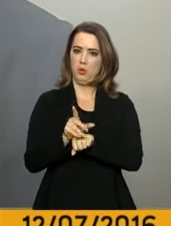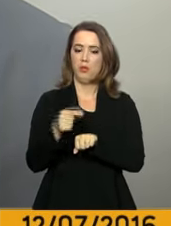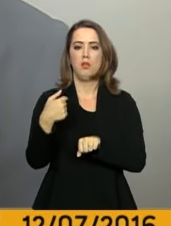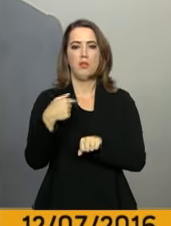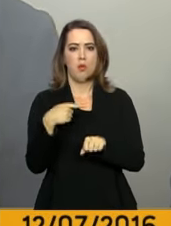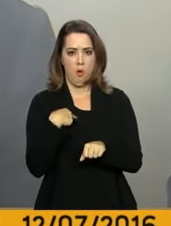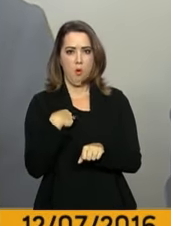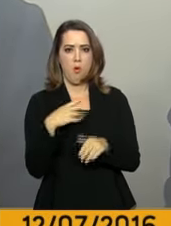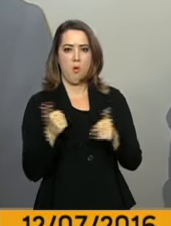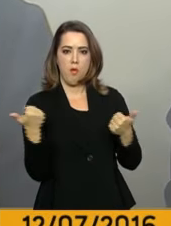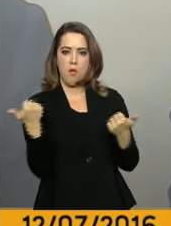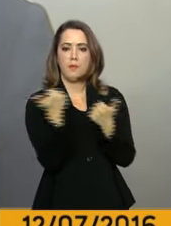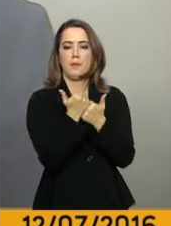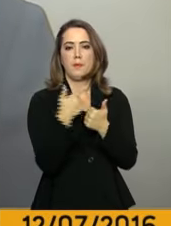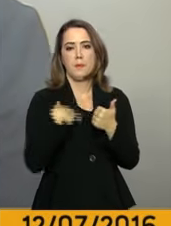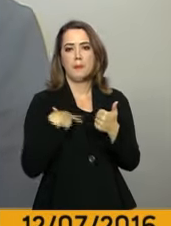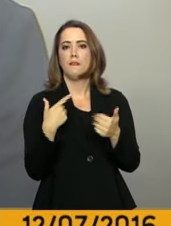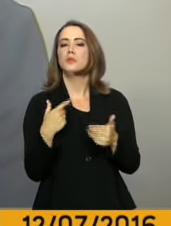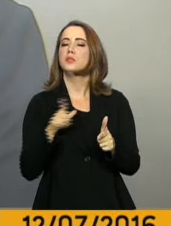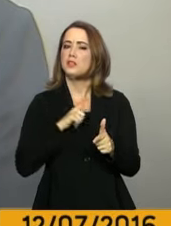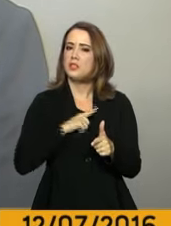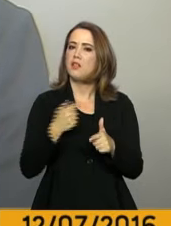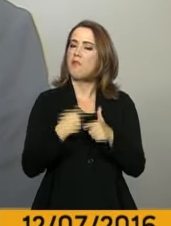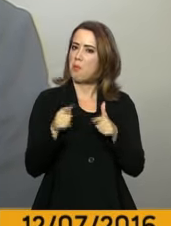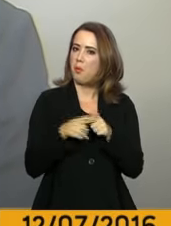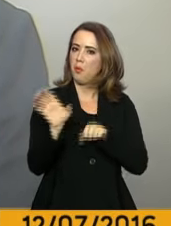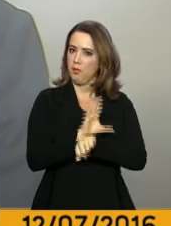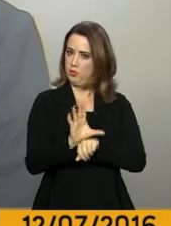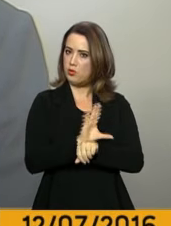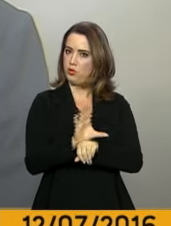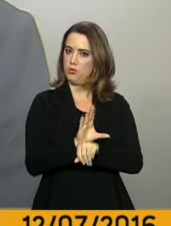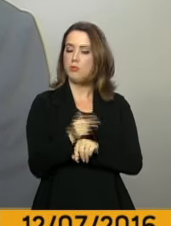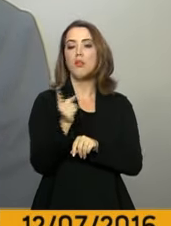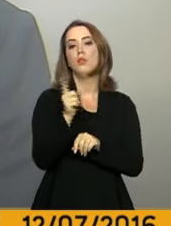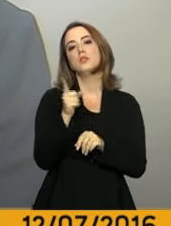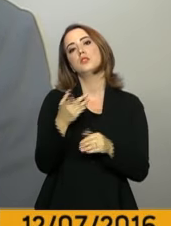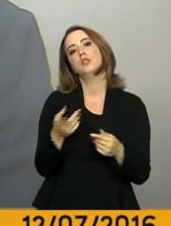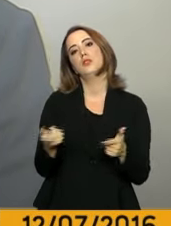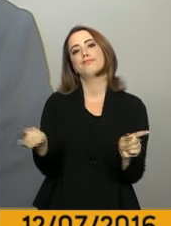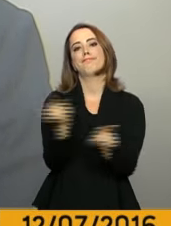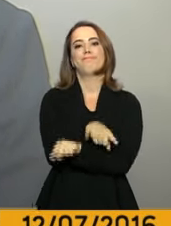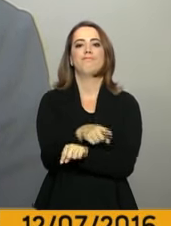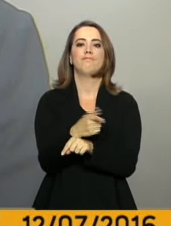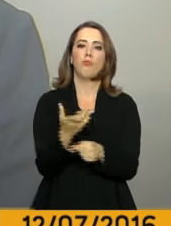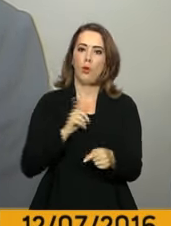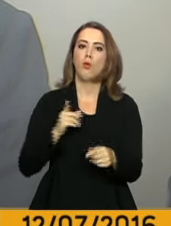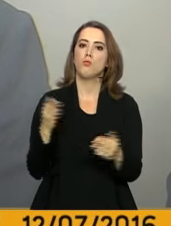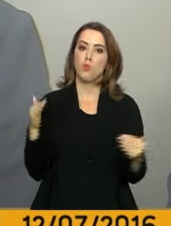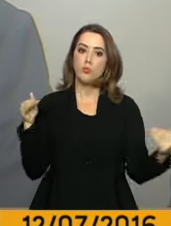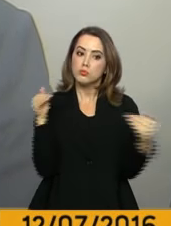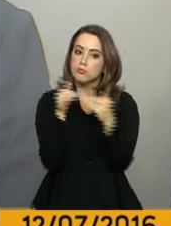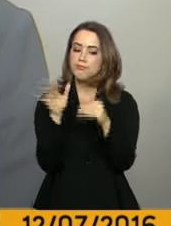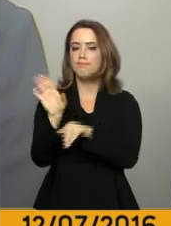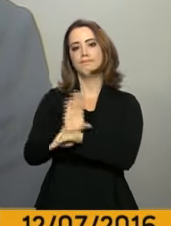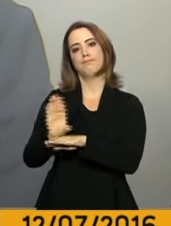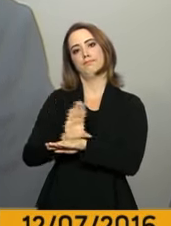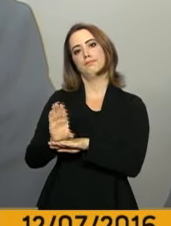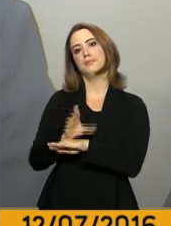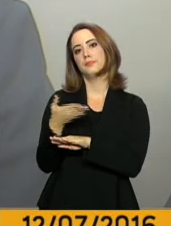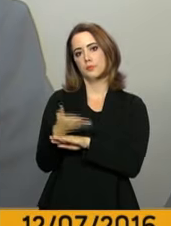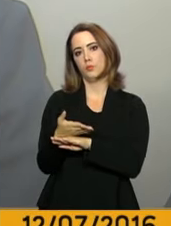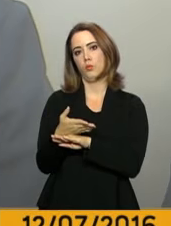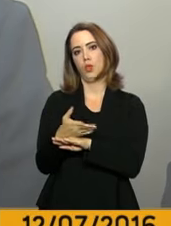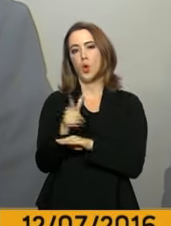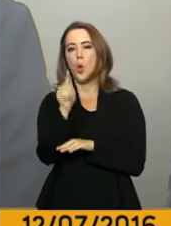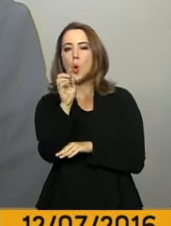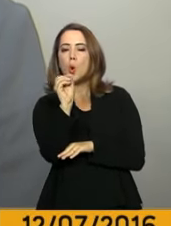constituição ao contrário houve um conformidade com o texto constitucional não é verdade então Golpe é quando você